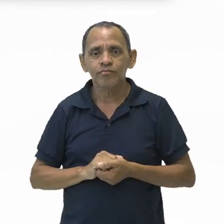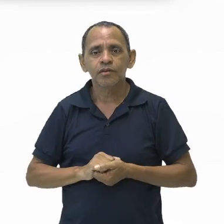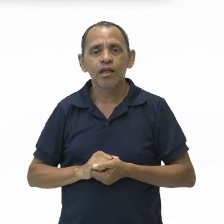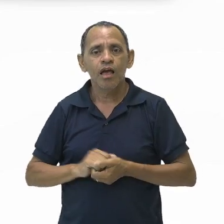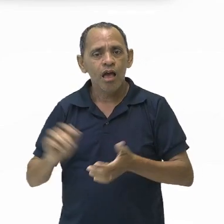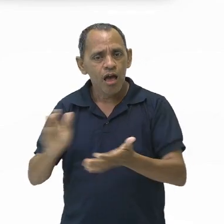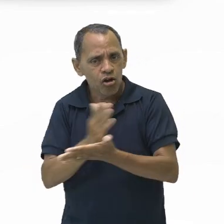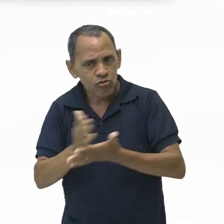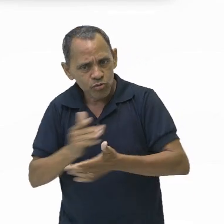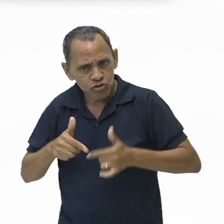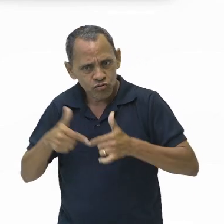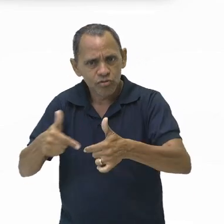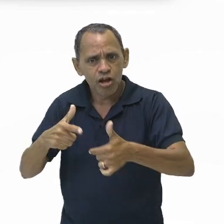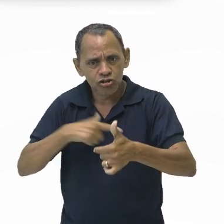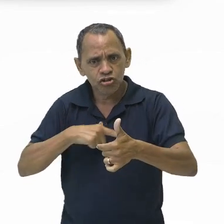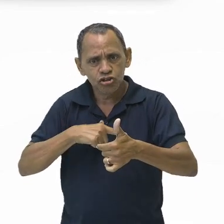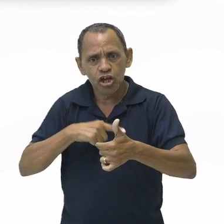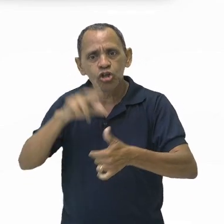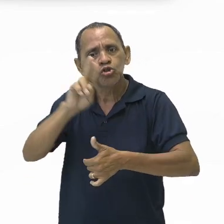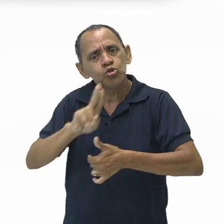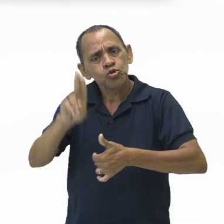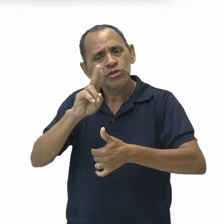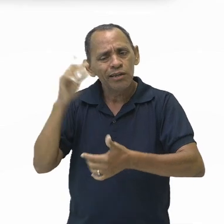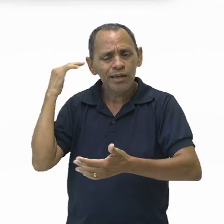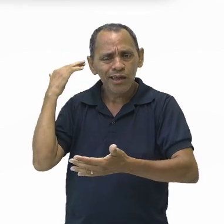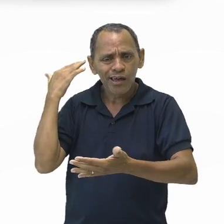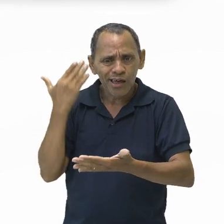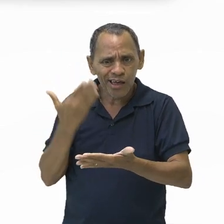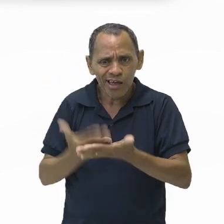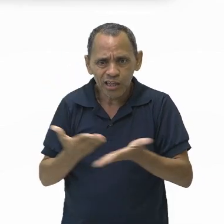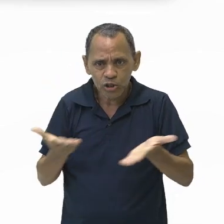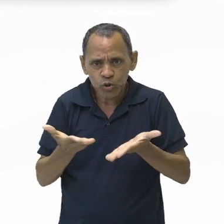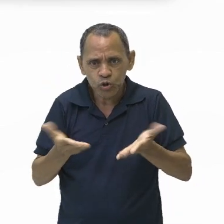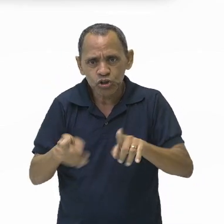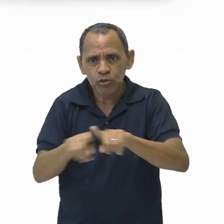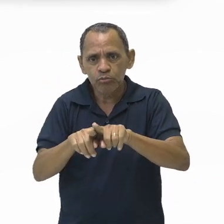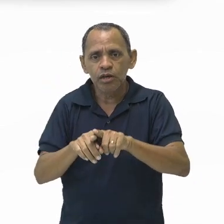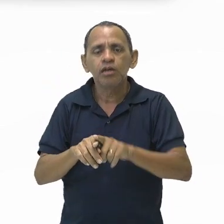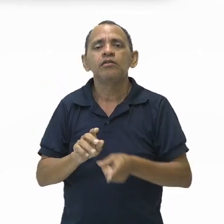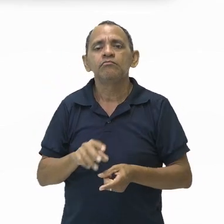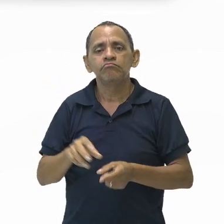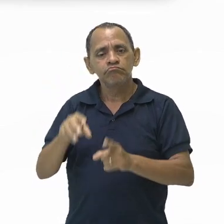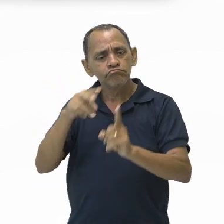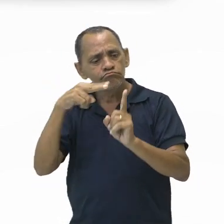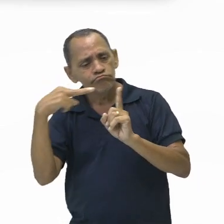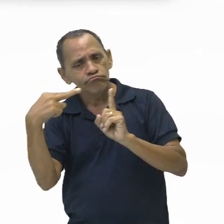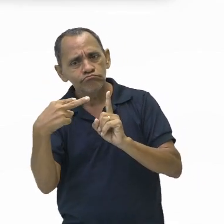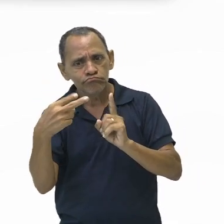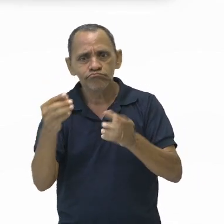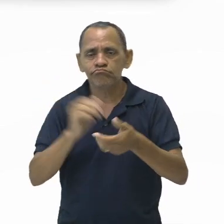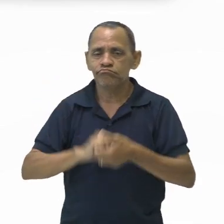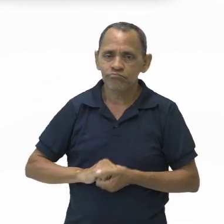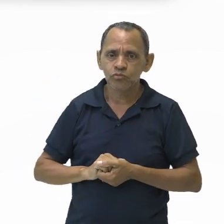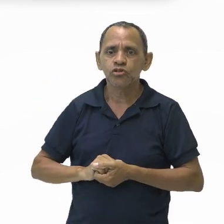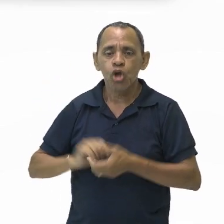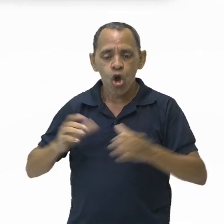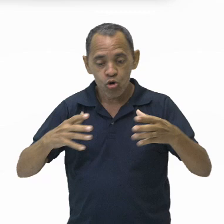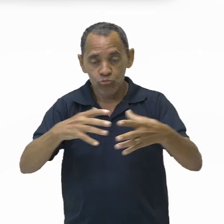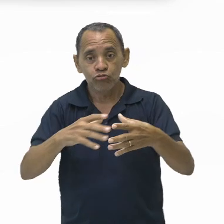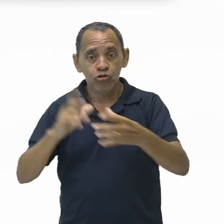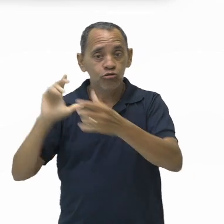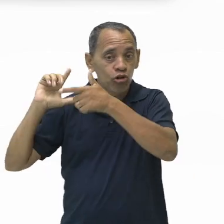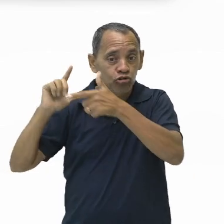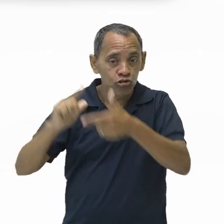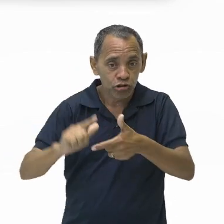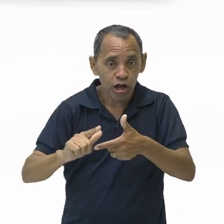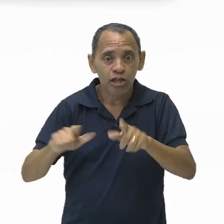muito utilizadas até hoje, né, do ponto de vista aí das comunidades tradicionais na Amazônia, enfim, e de outros